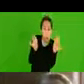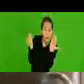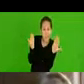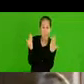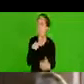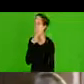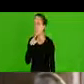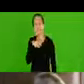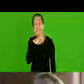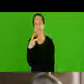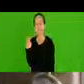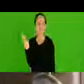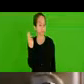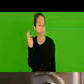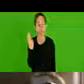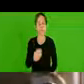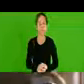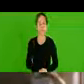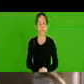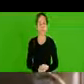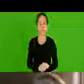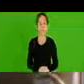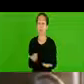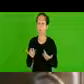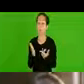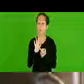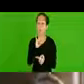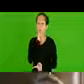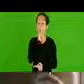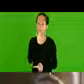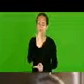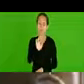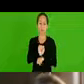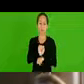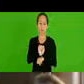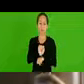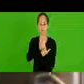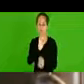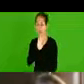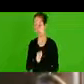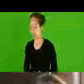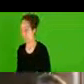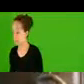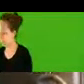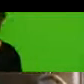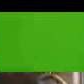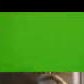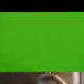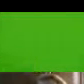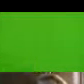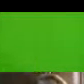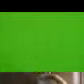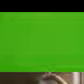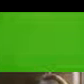porque quantas vezes, e aí eu vou dar um exemplo, nós temos, a grosso modo, a sociedade pensa que a